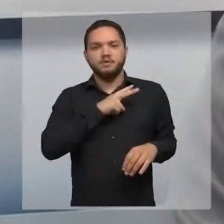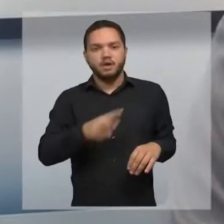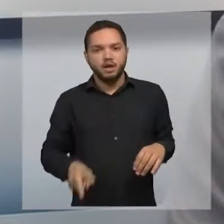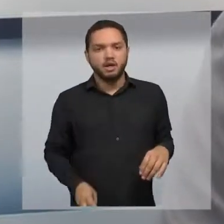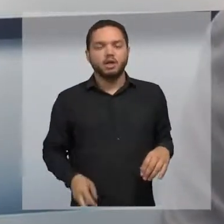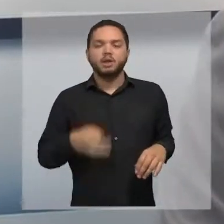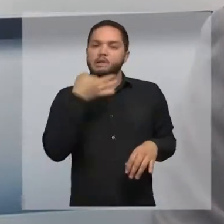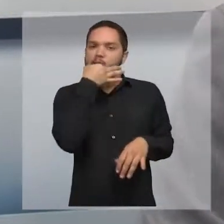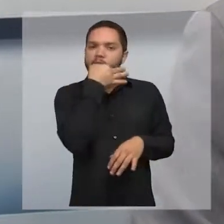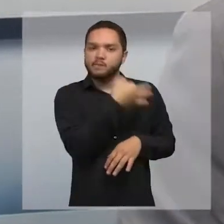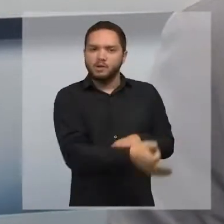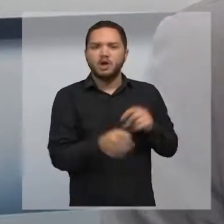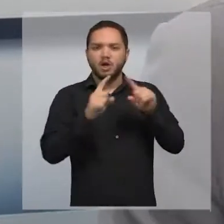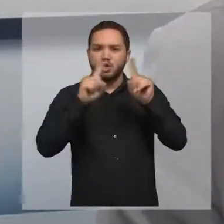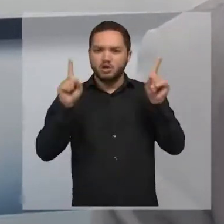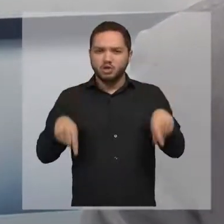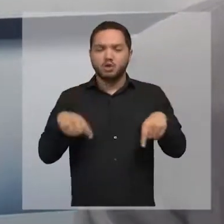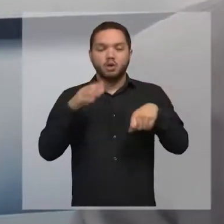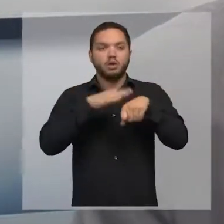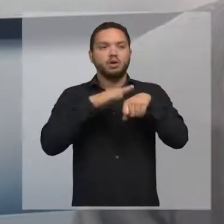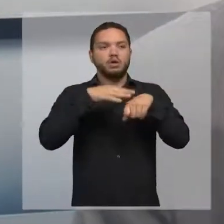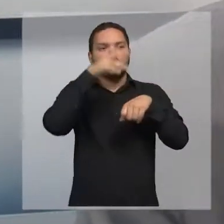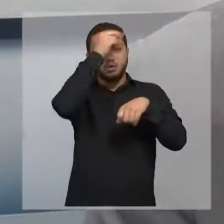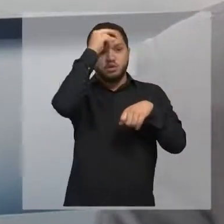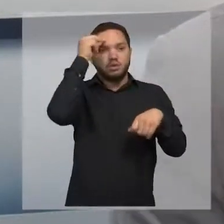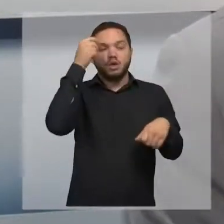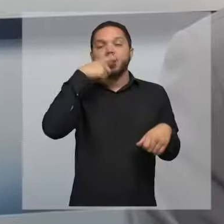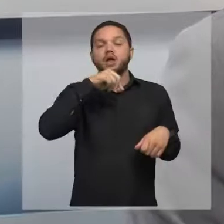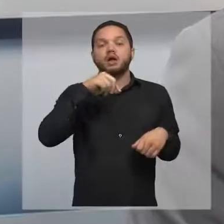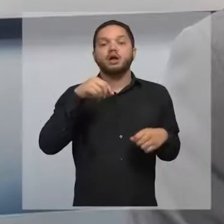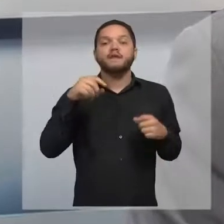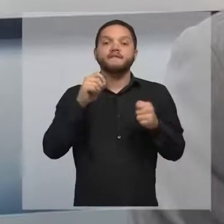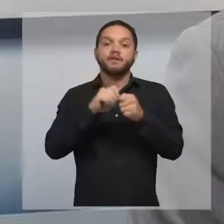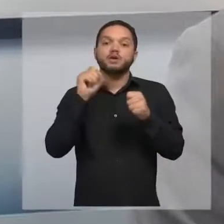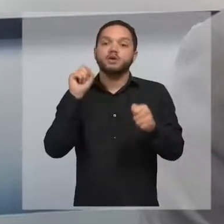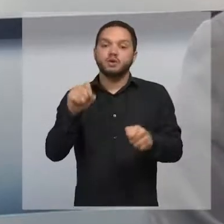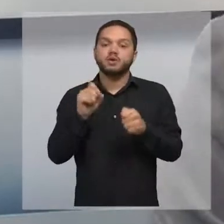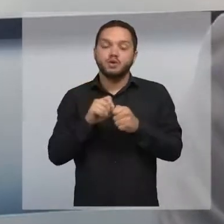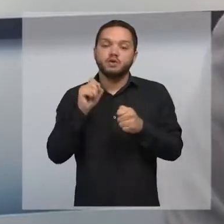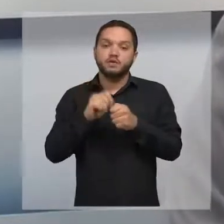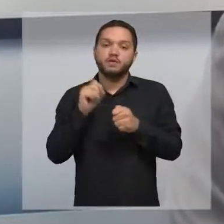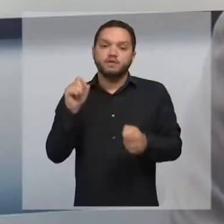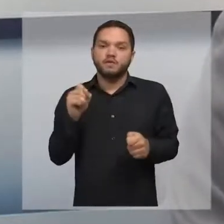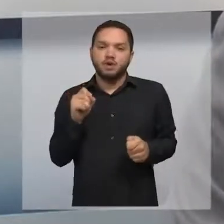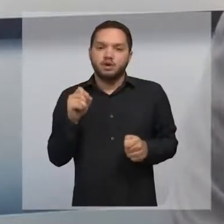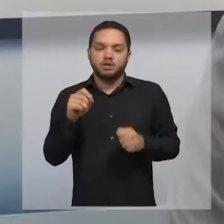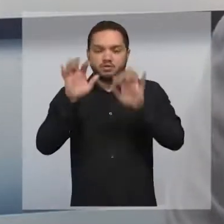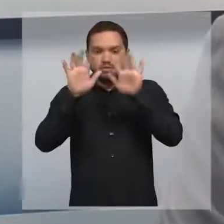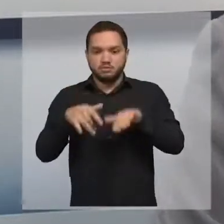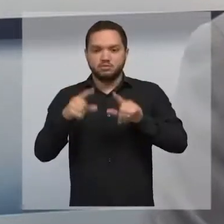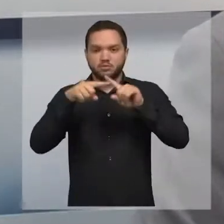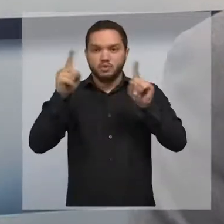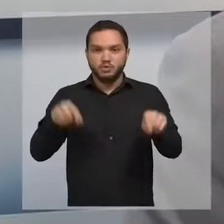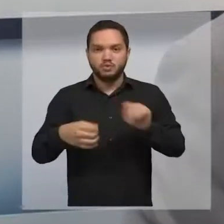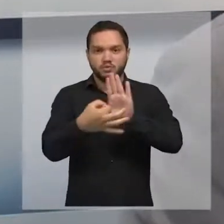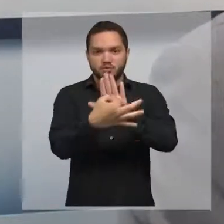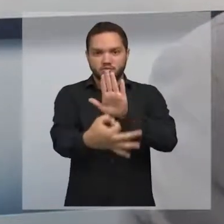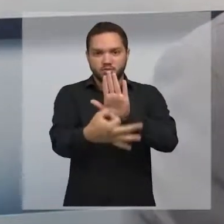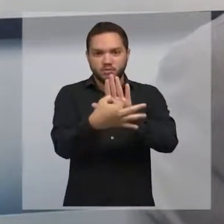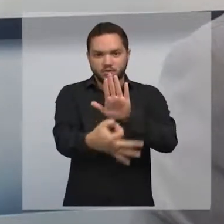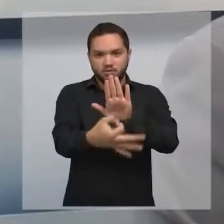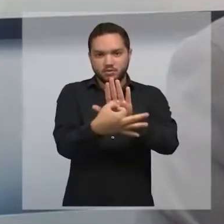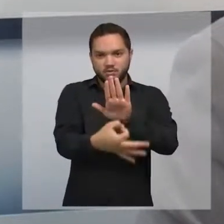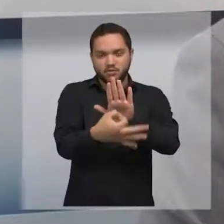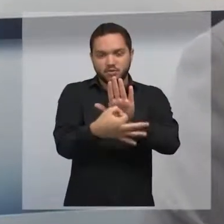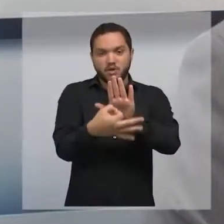alguma ideia, que tratem destas matérias, que somente podem ser iniciadas pelo Poder Executivo, ele o faz de forma de indicação, que são os